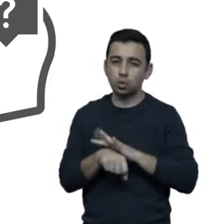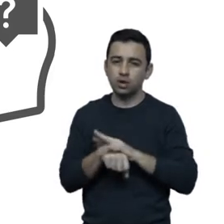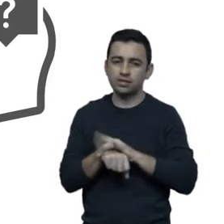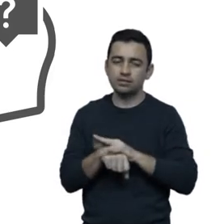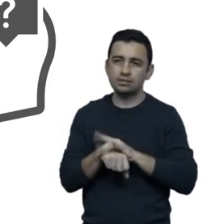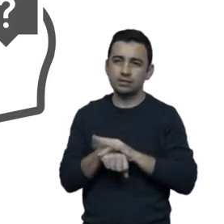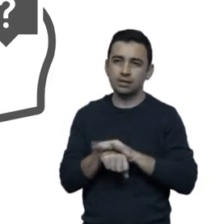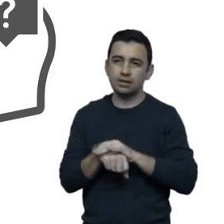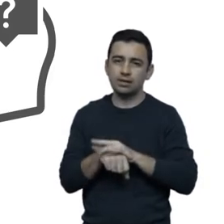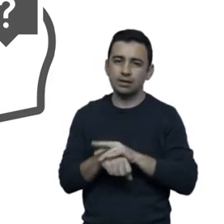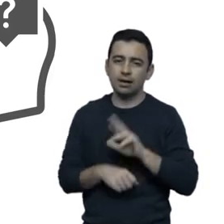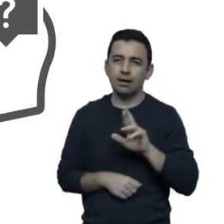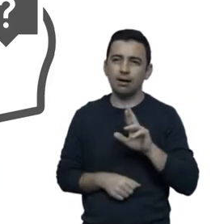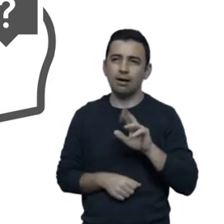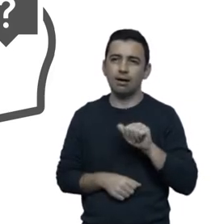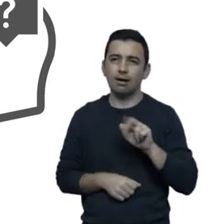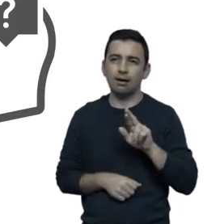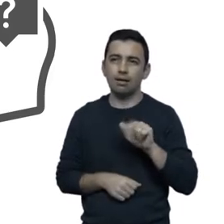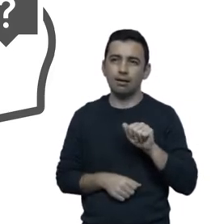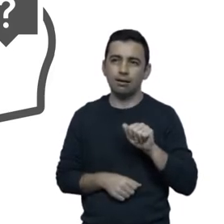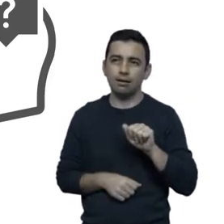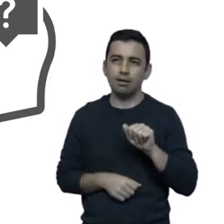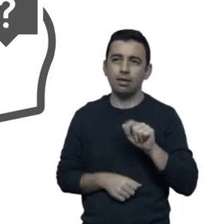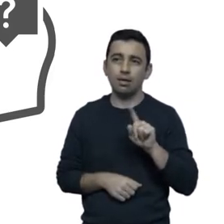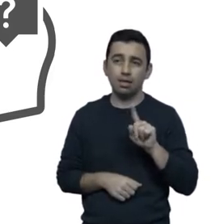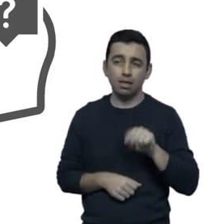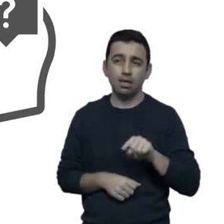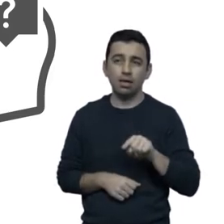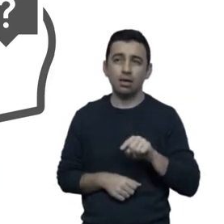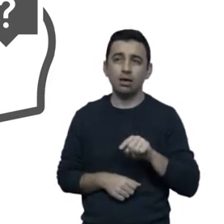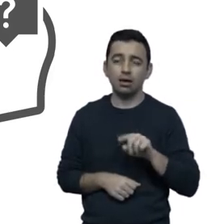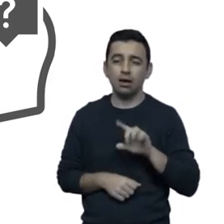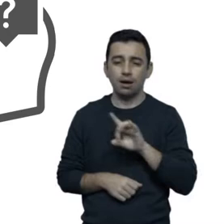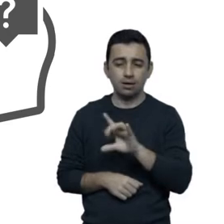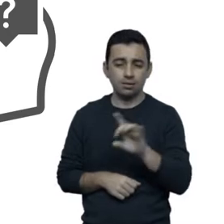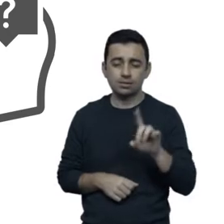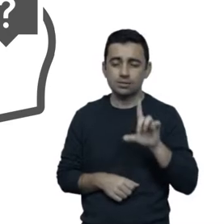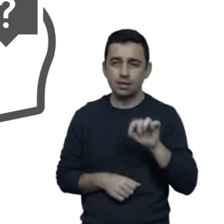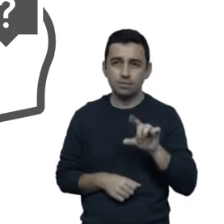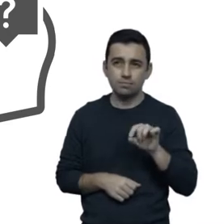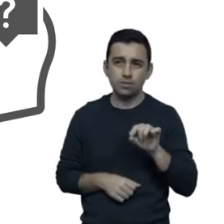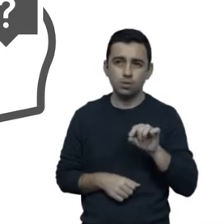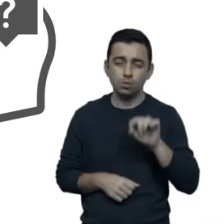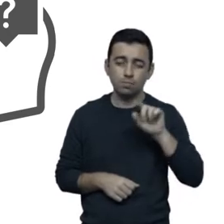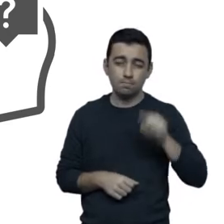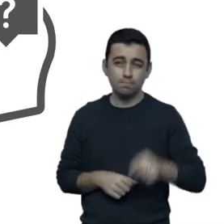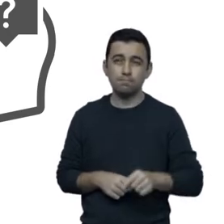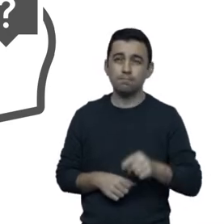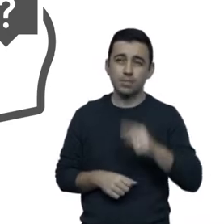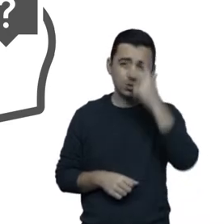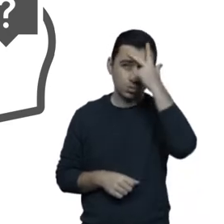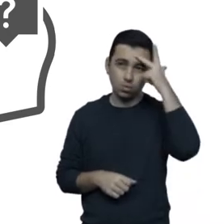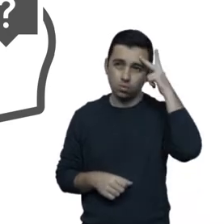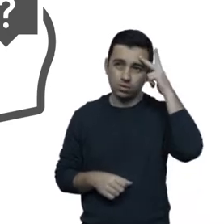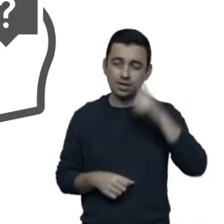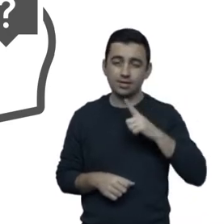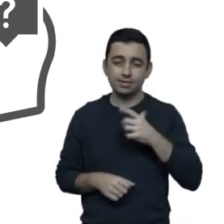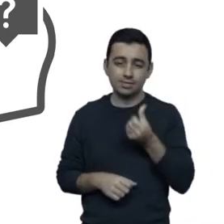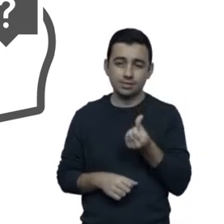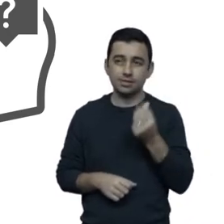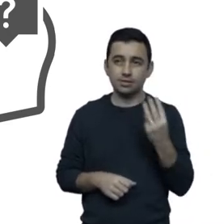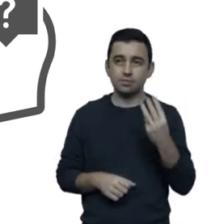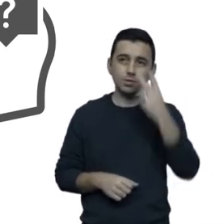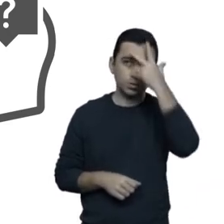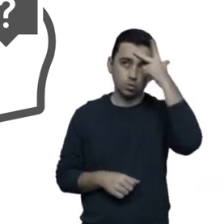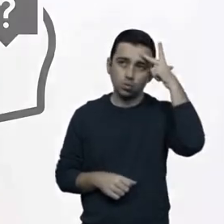é considerada 63 pessoas em cada 100 mil habitantes. Então, imaginem aqui o nosso estado,